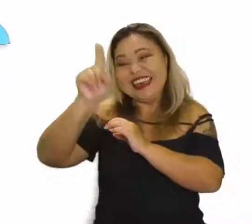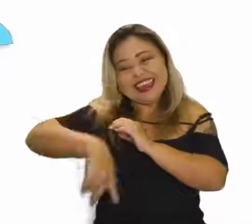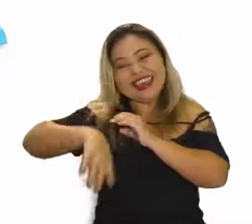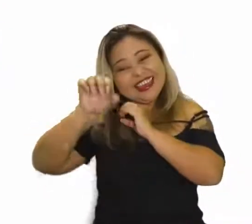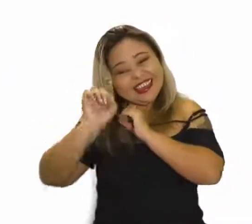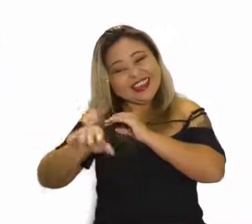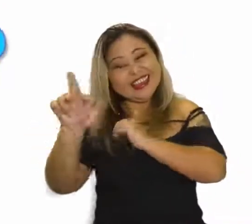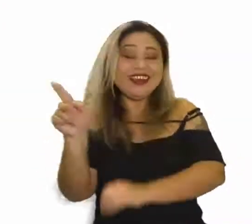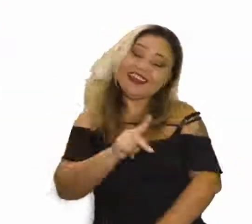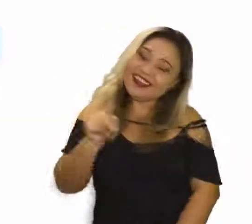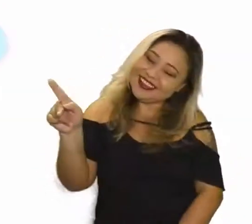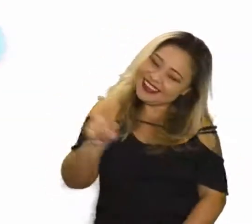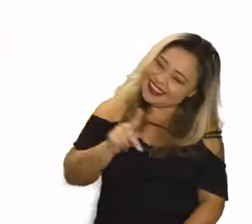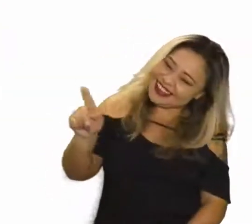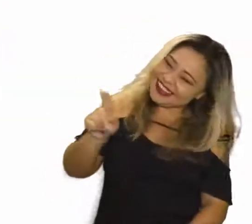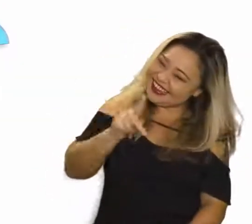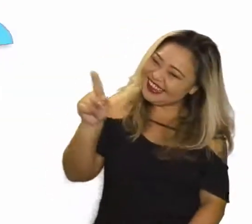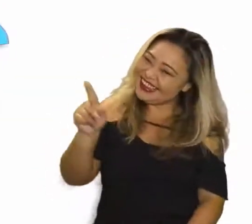É o professor!